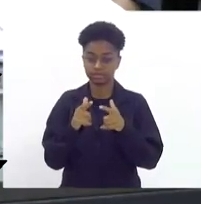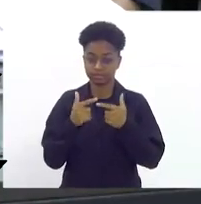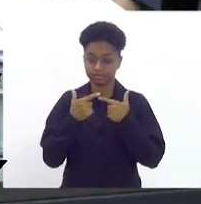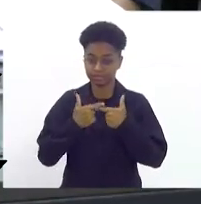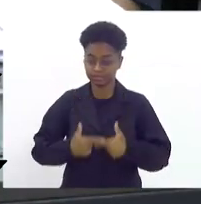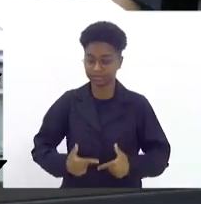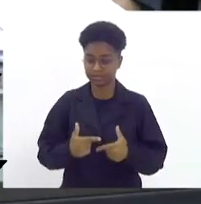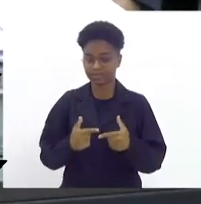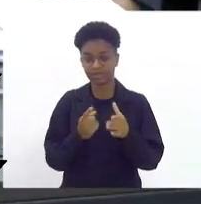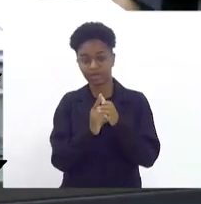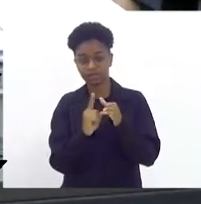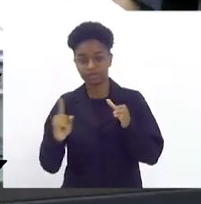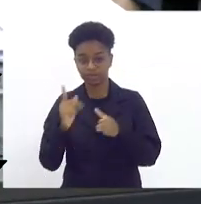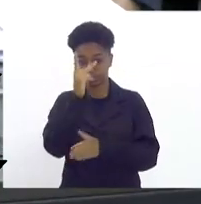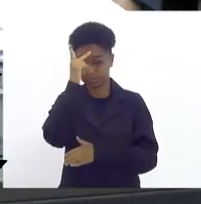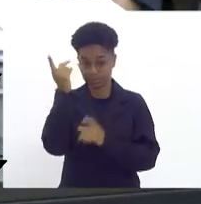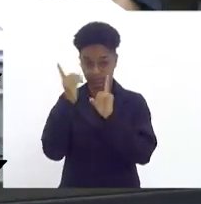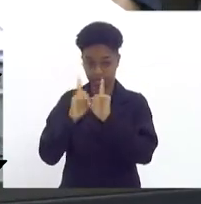com deficiência.